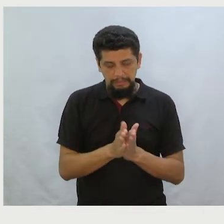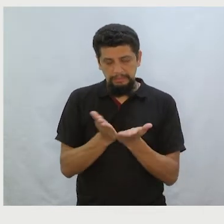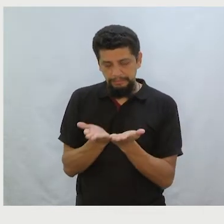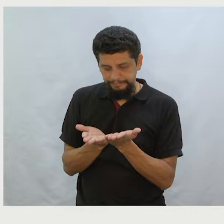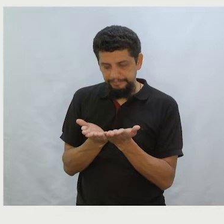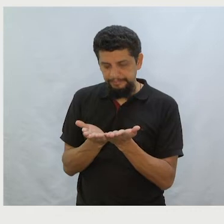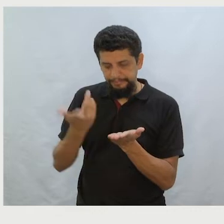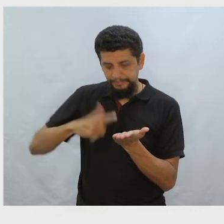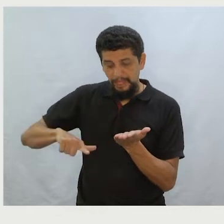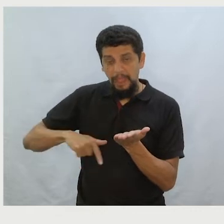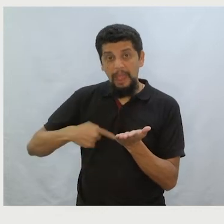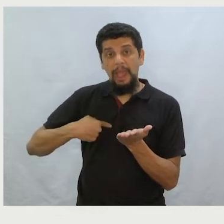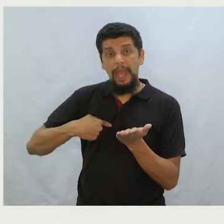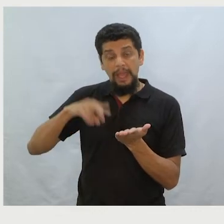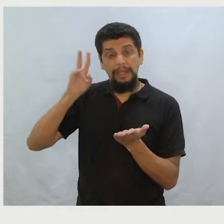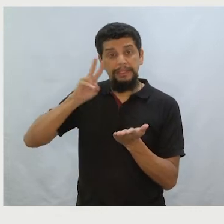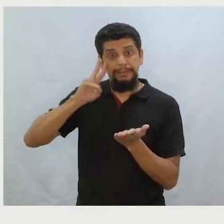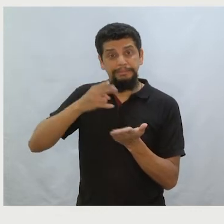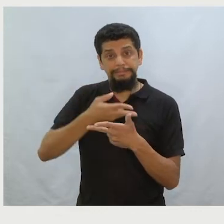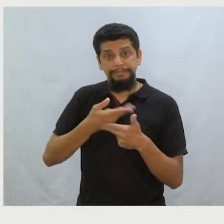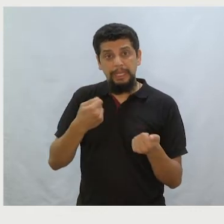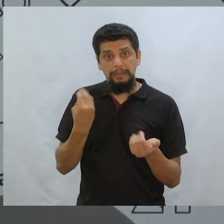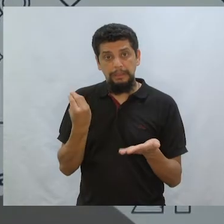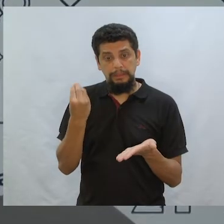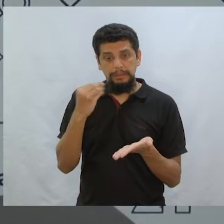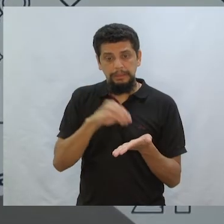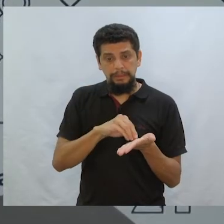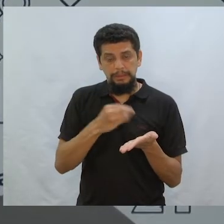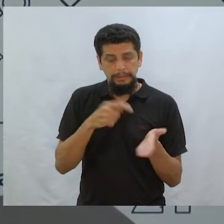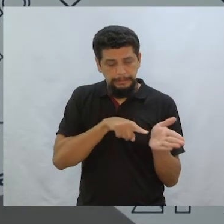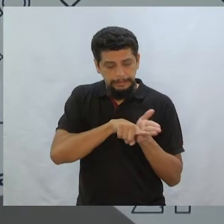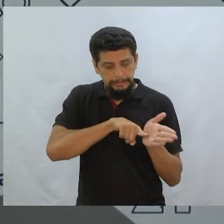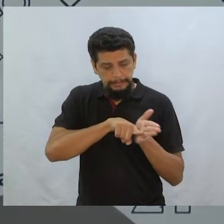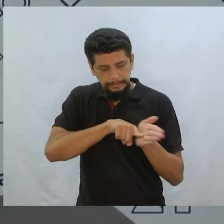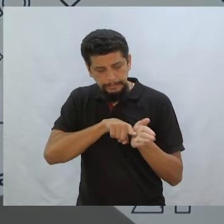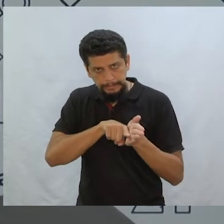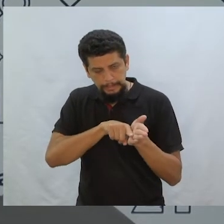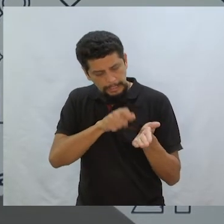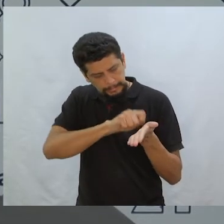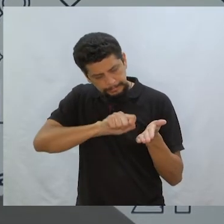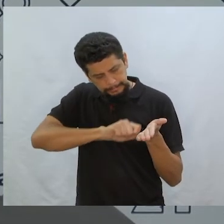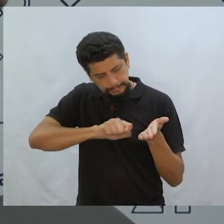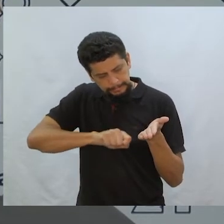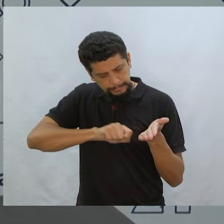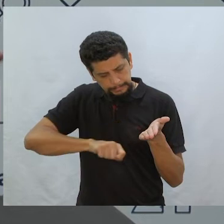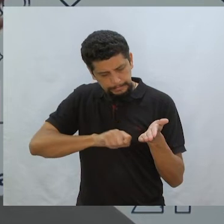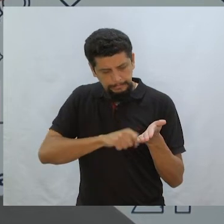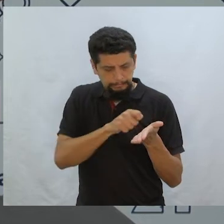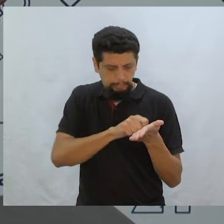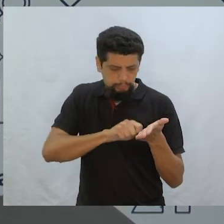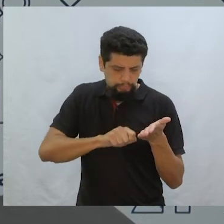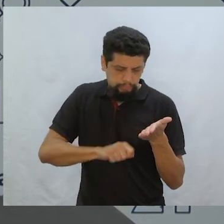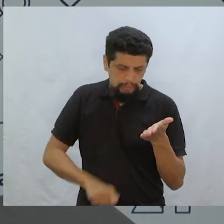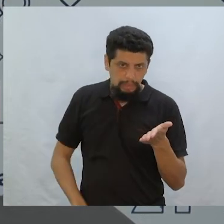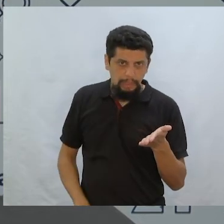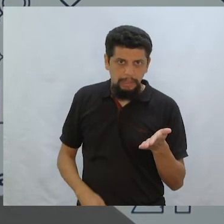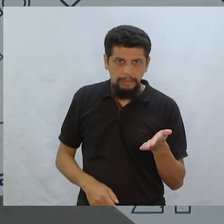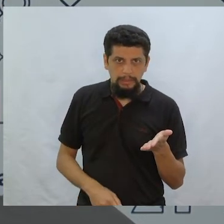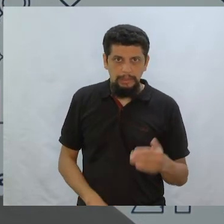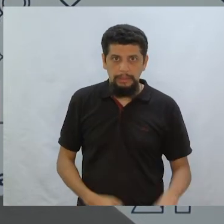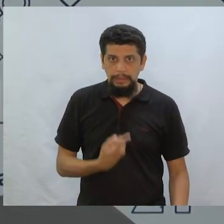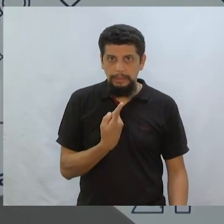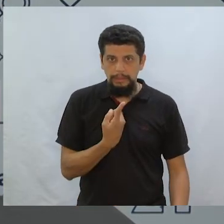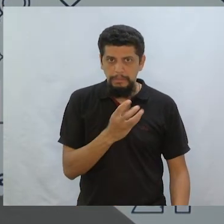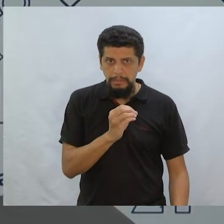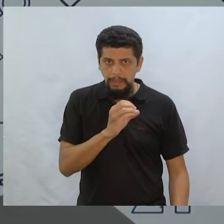abri de novo Lembrei de mais uma coisa que tinha na análise sintática e escrever adjunta adverbial em